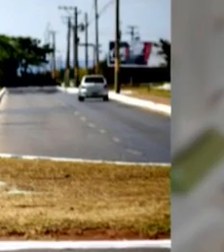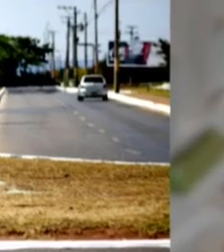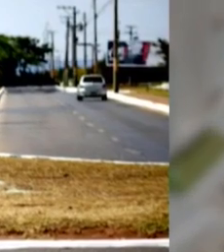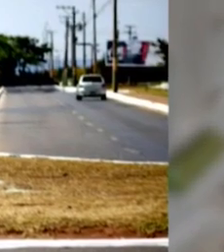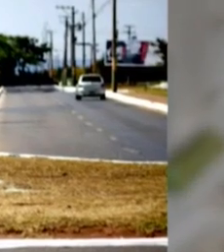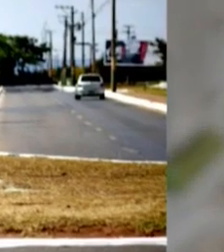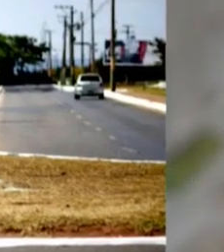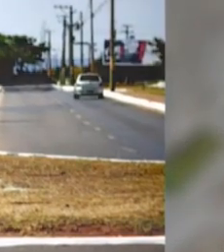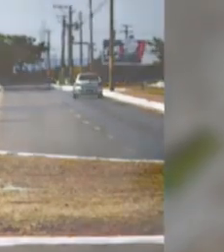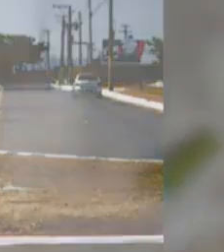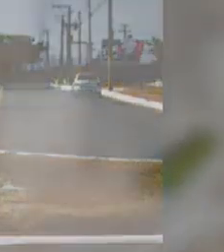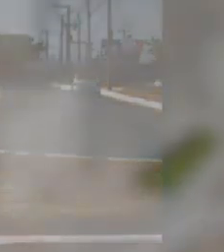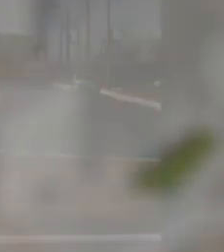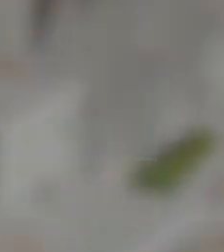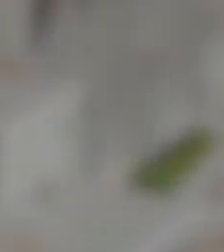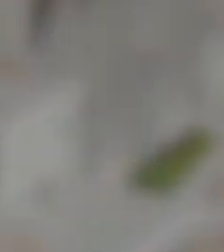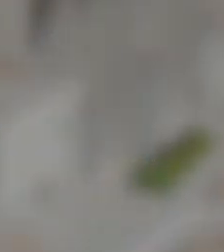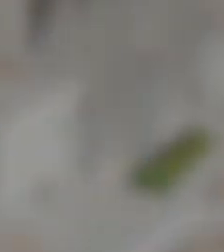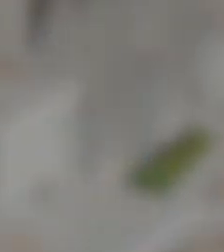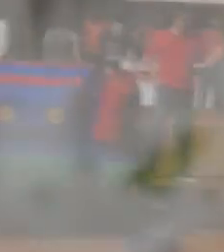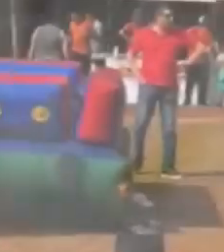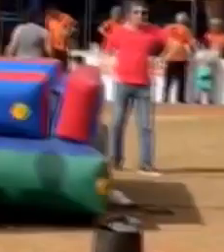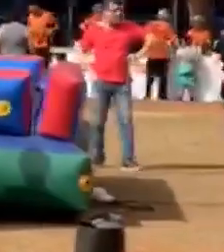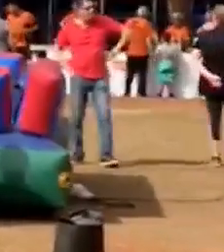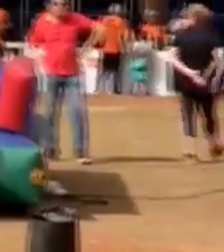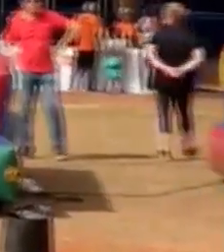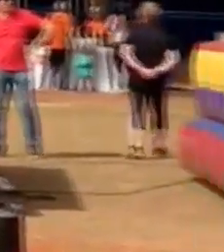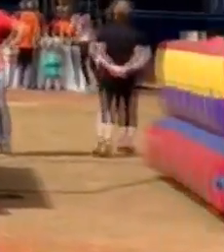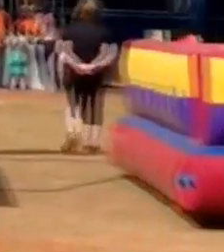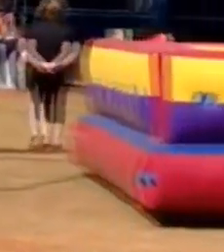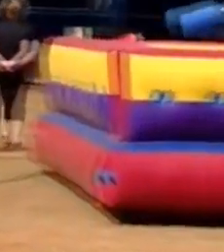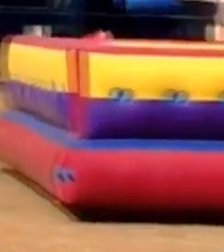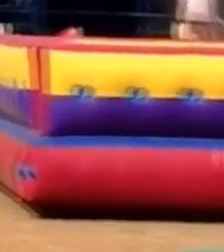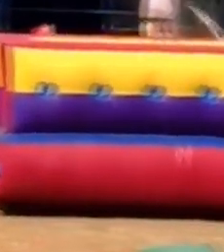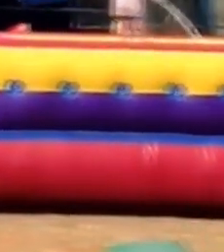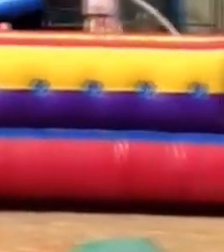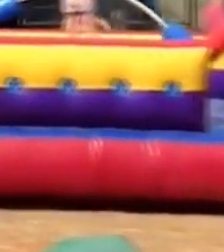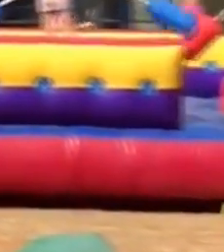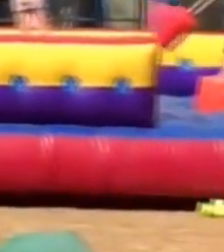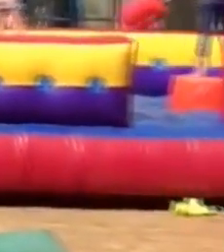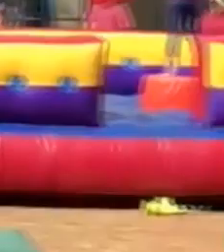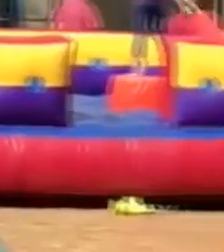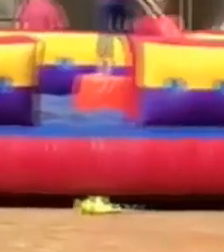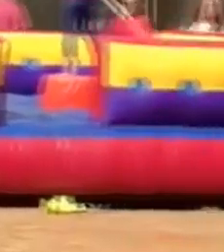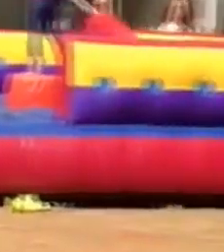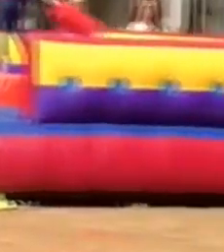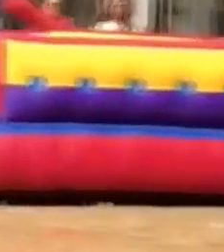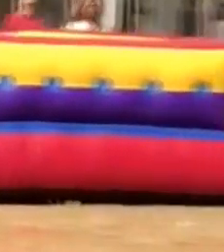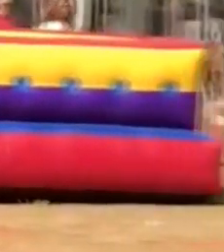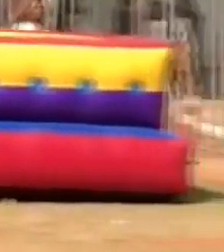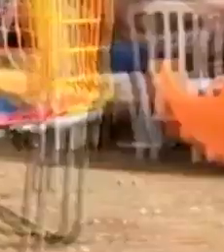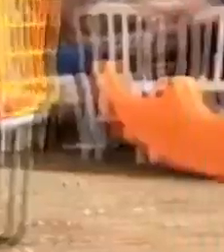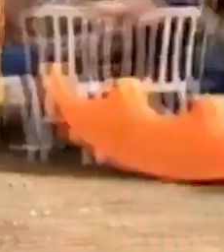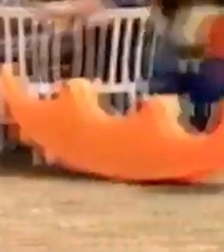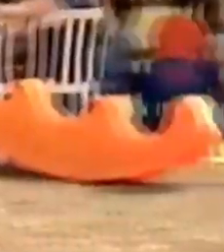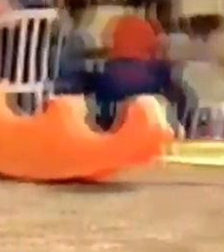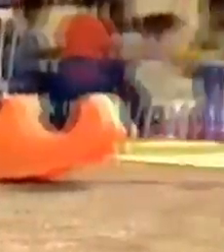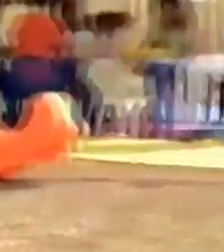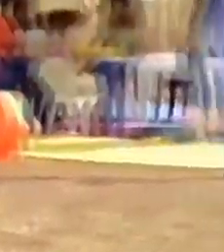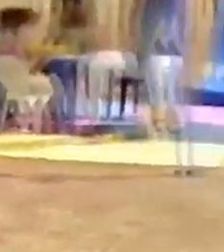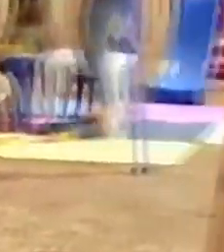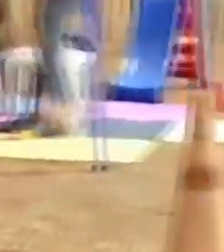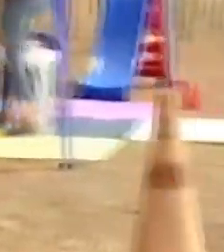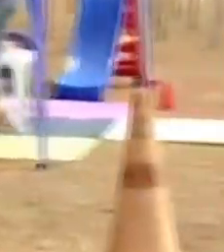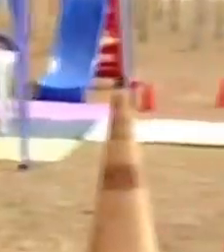no menor tempo possível. Gostaríamos de registrar também que ontem, dia 12 de outubro,